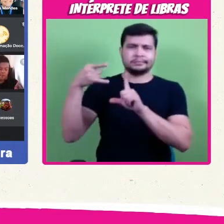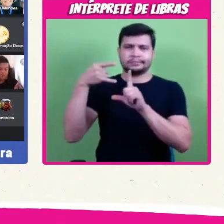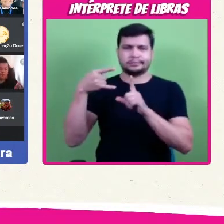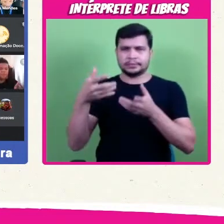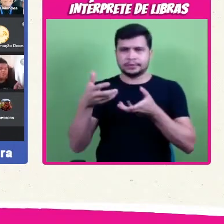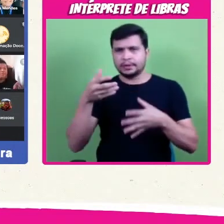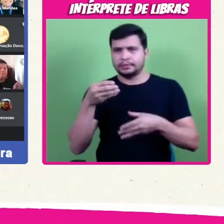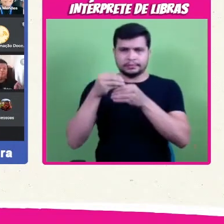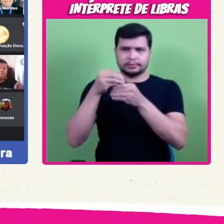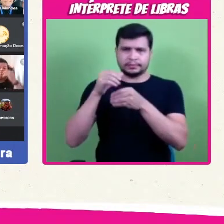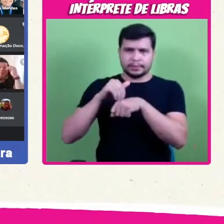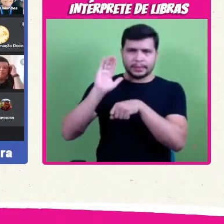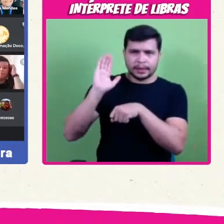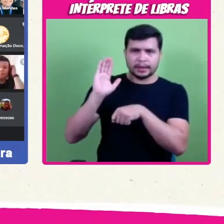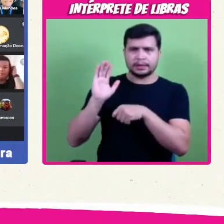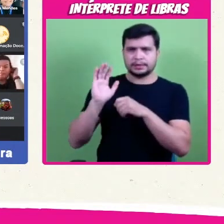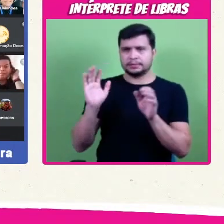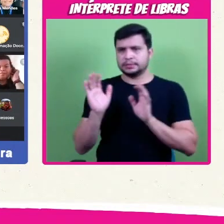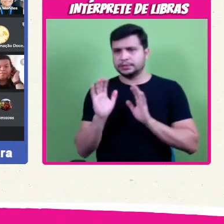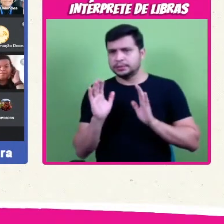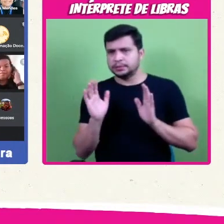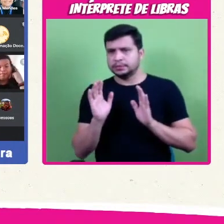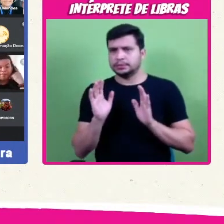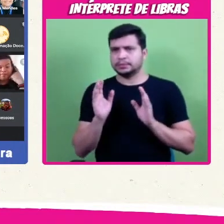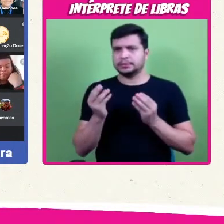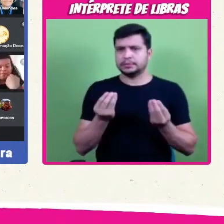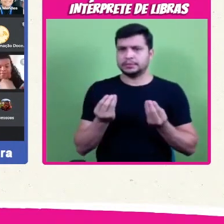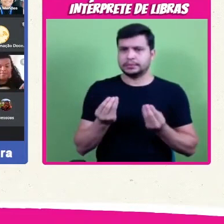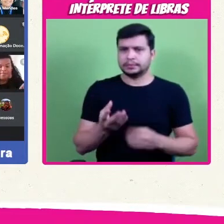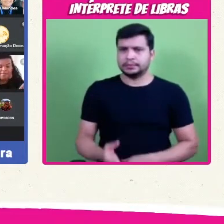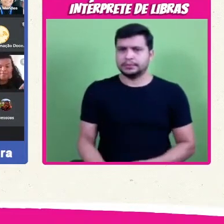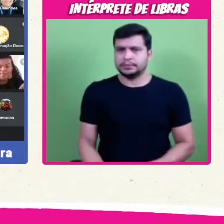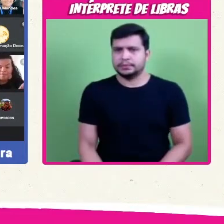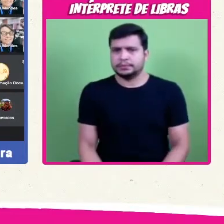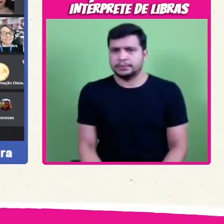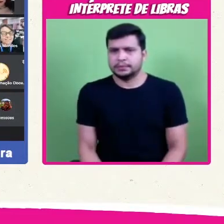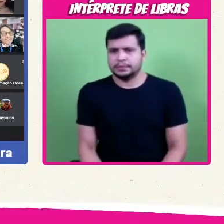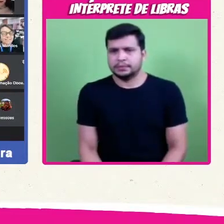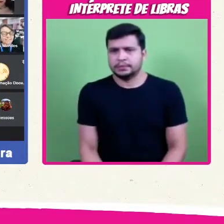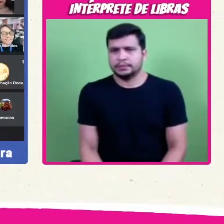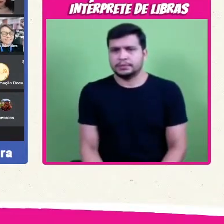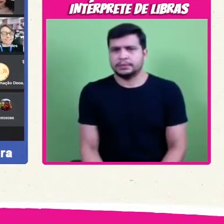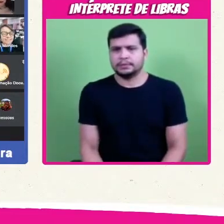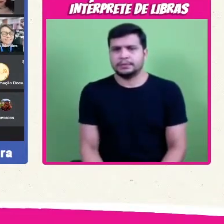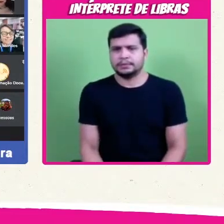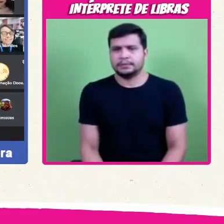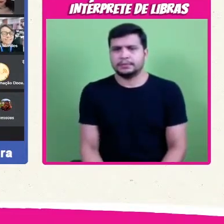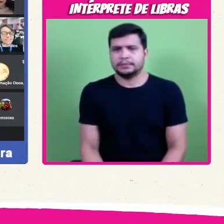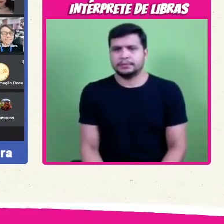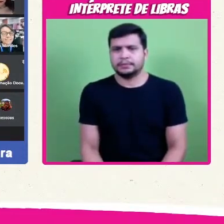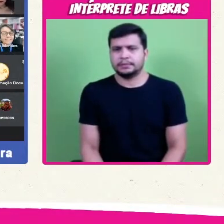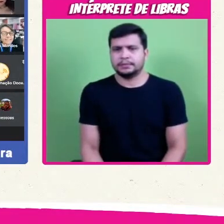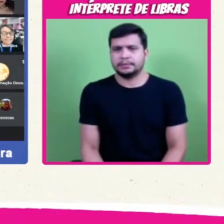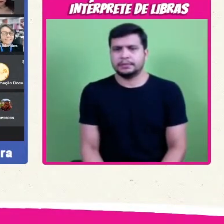mais? Algum comentário? Eu queria dizer só rapidinho que parabéns,